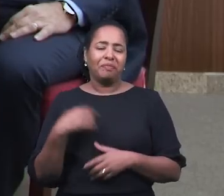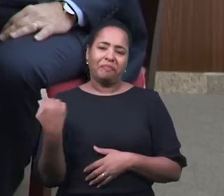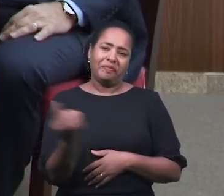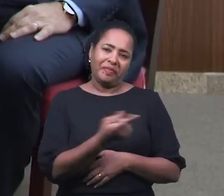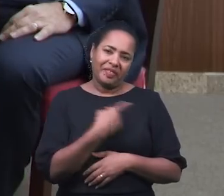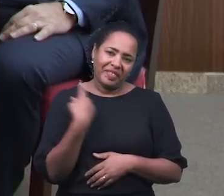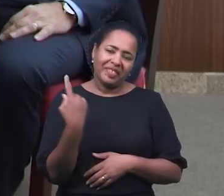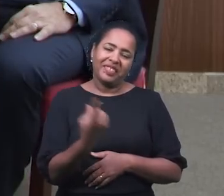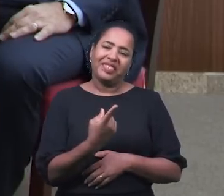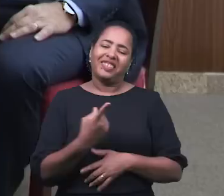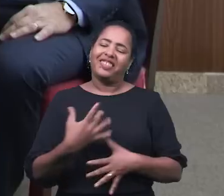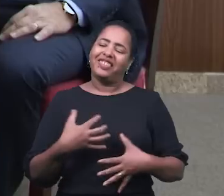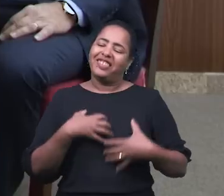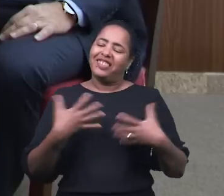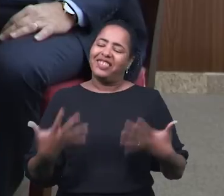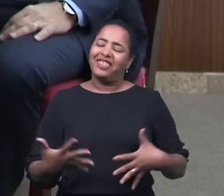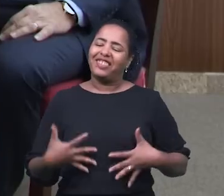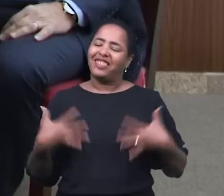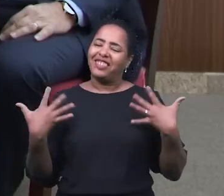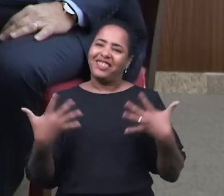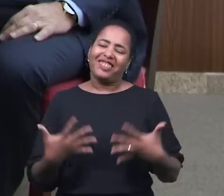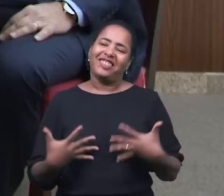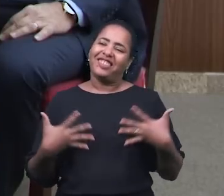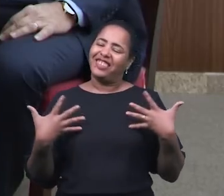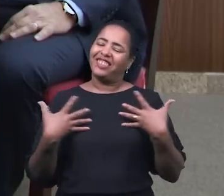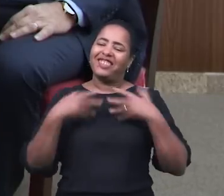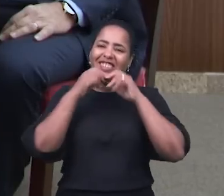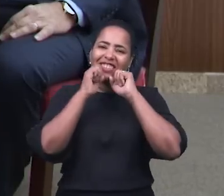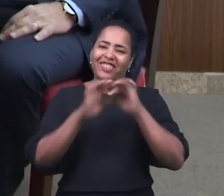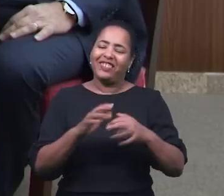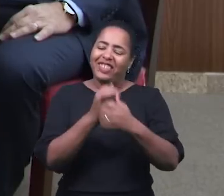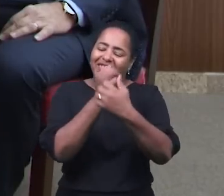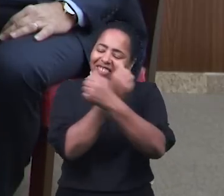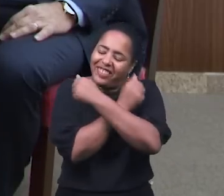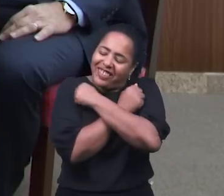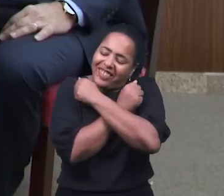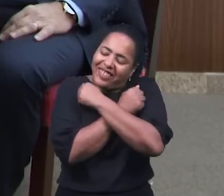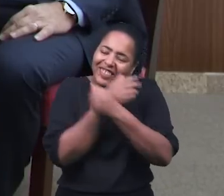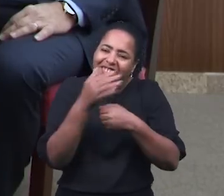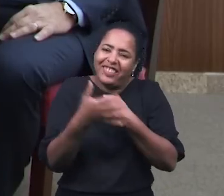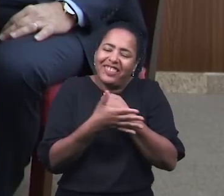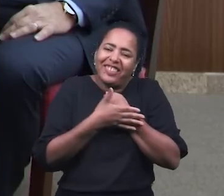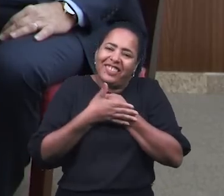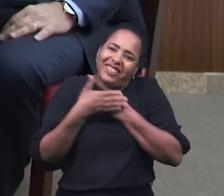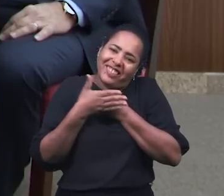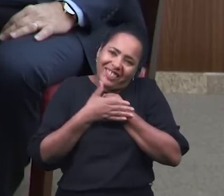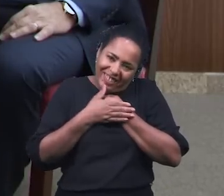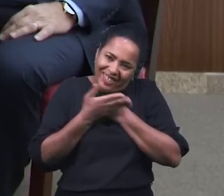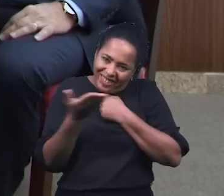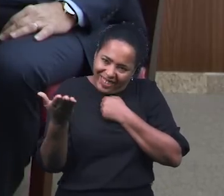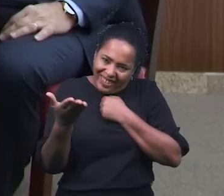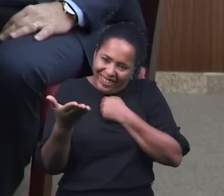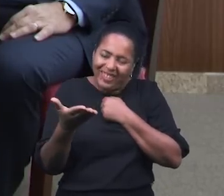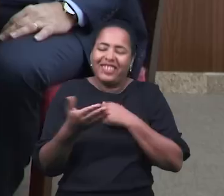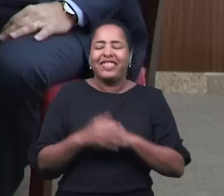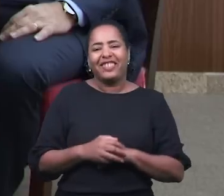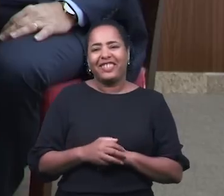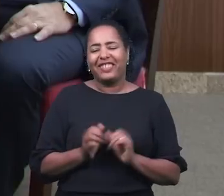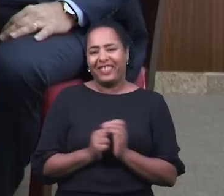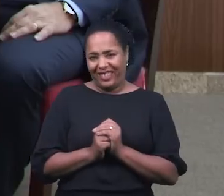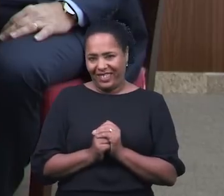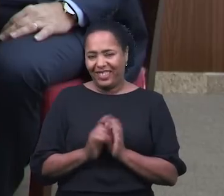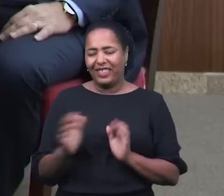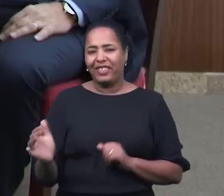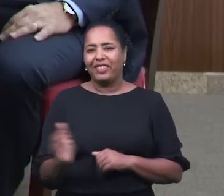Para nós vai ser uma grande alegria, vai ser uma grande bênção. Um abraço carinhoso para a senhora. Amém? Vamos